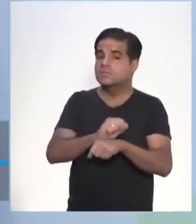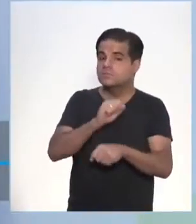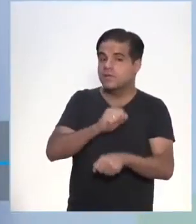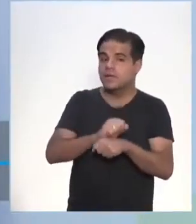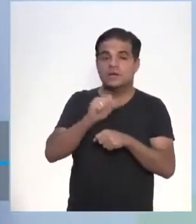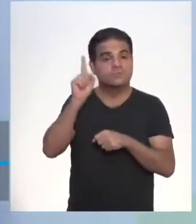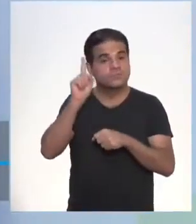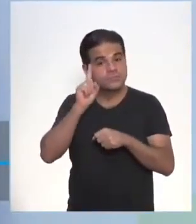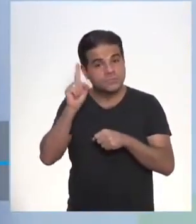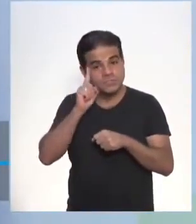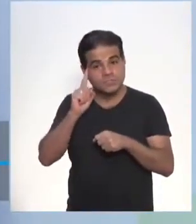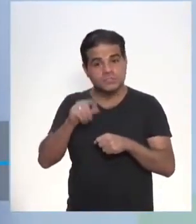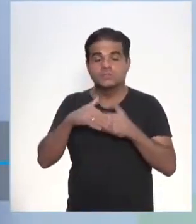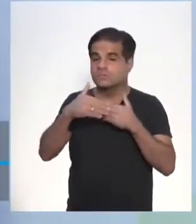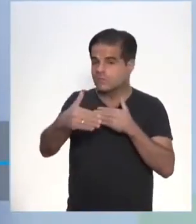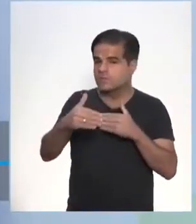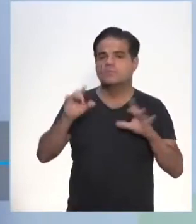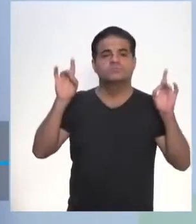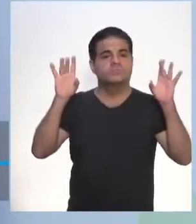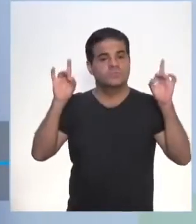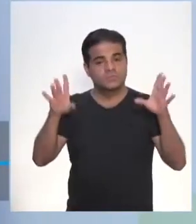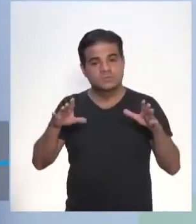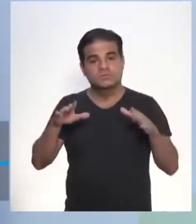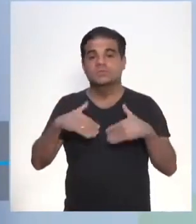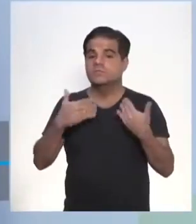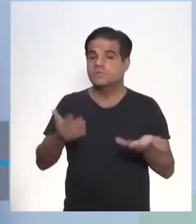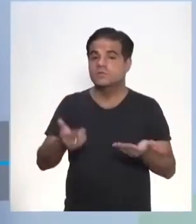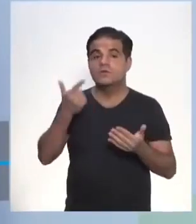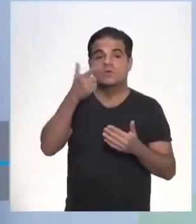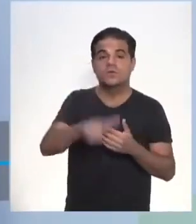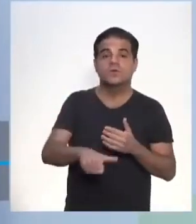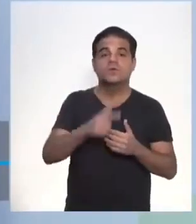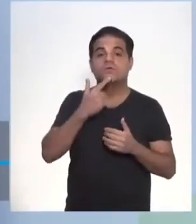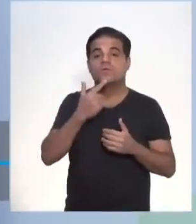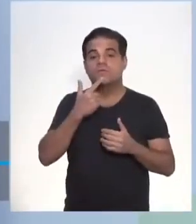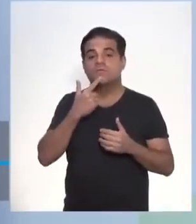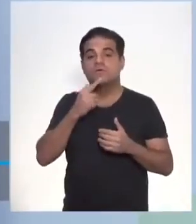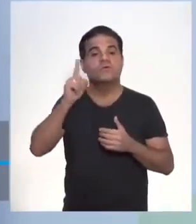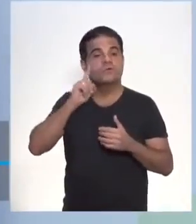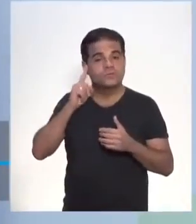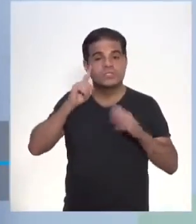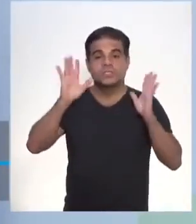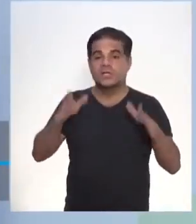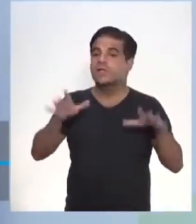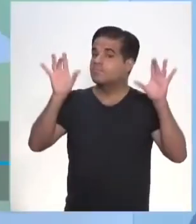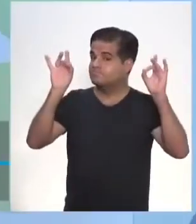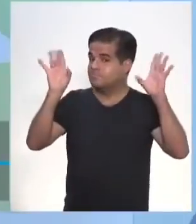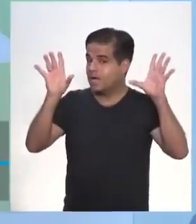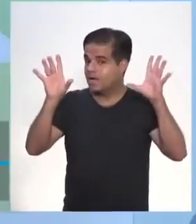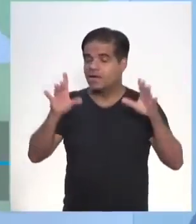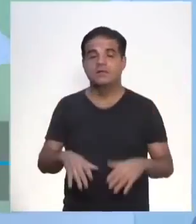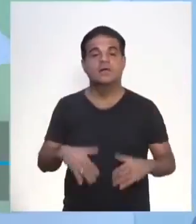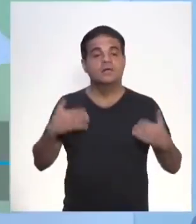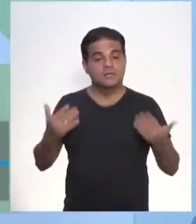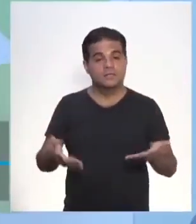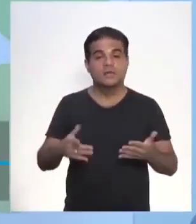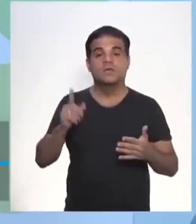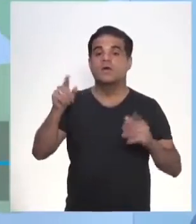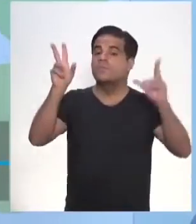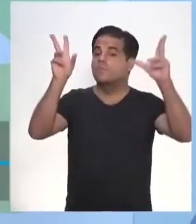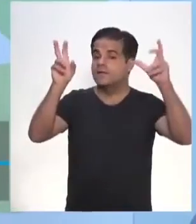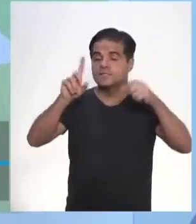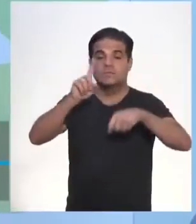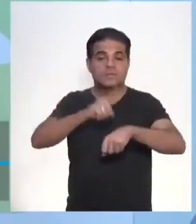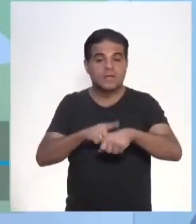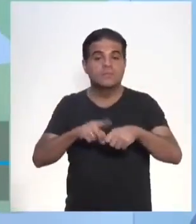o dia será incrível, vai ser incrível, e a outra afirma que o dia está incrível. Na verdade, então, é uma questão de